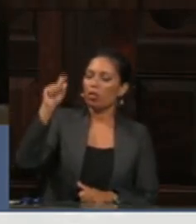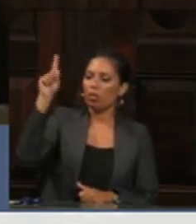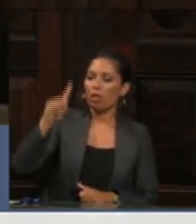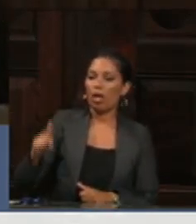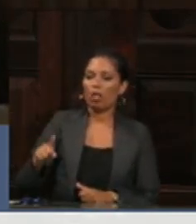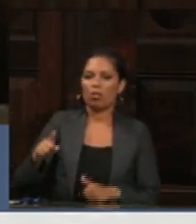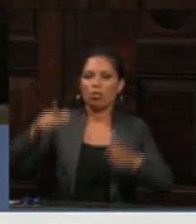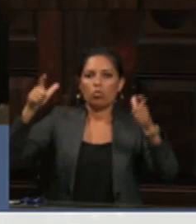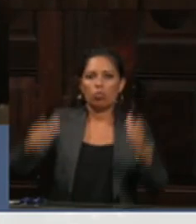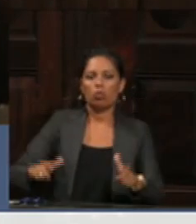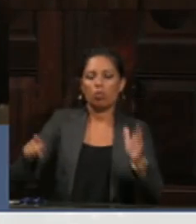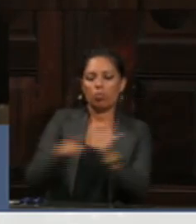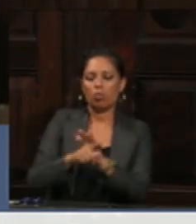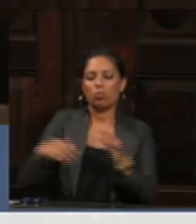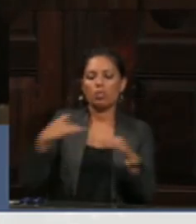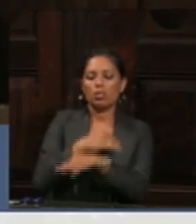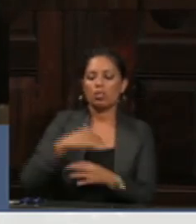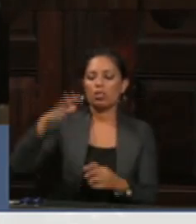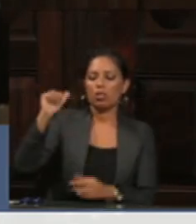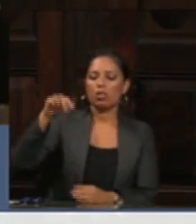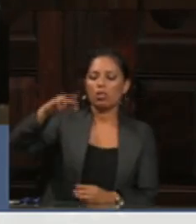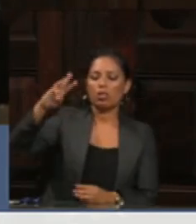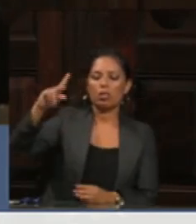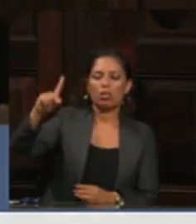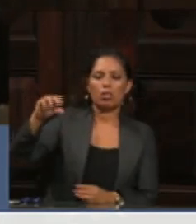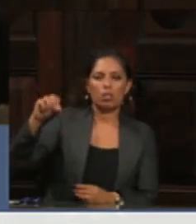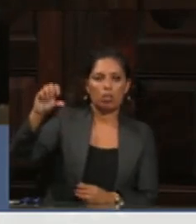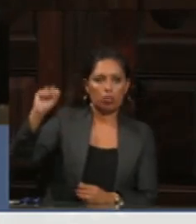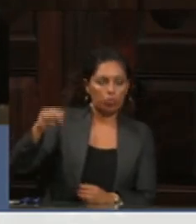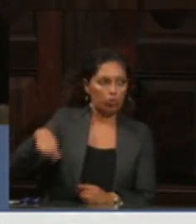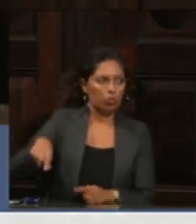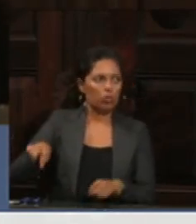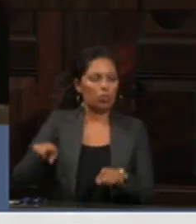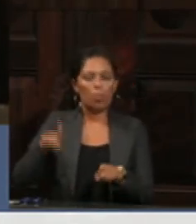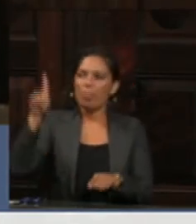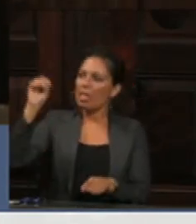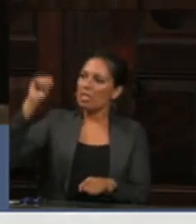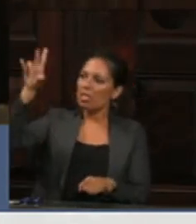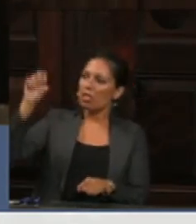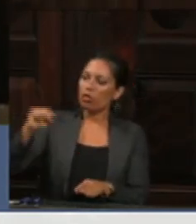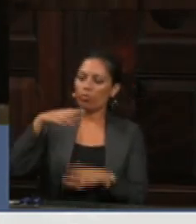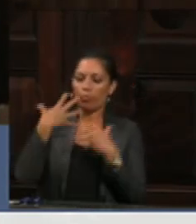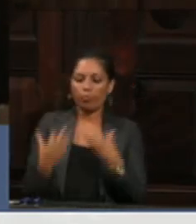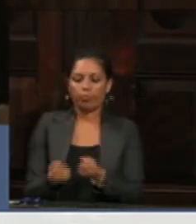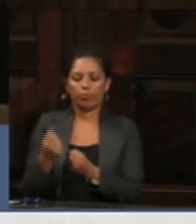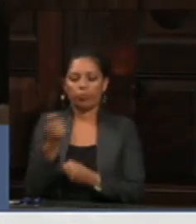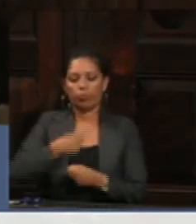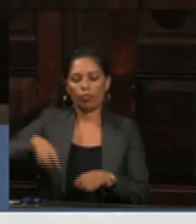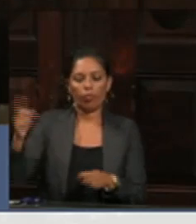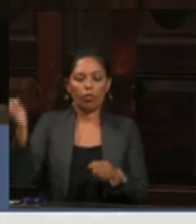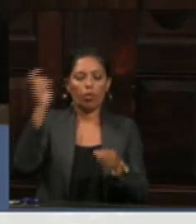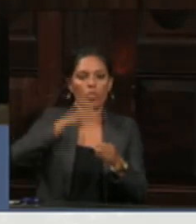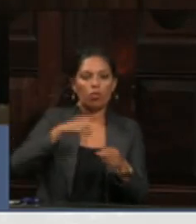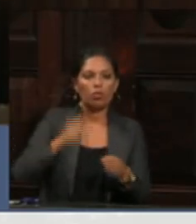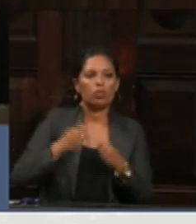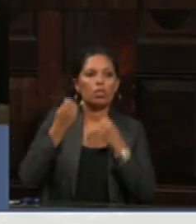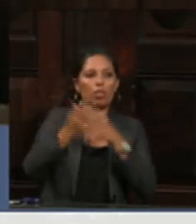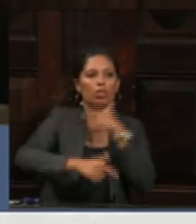Campos. Macaé que vai, se Deus quiser, voltar a gerar